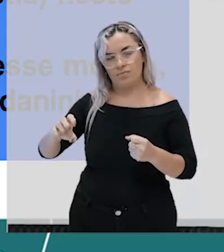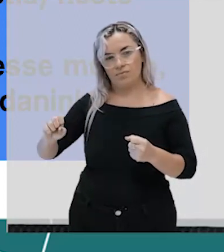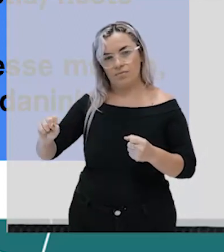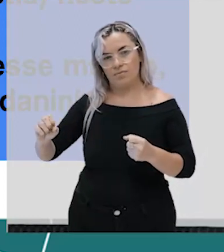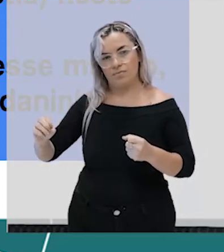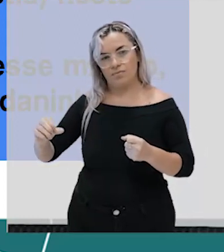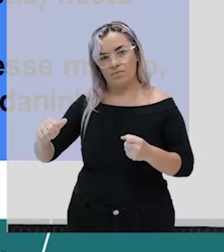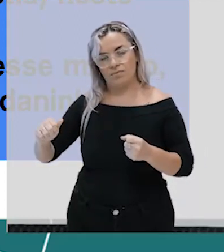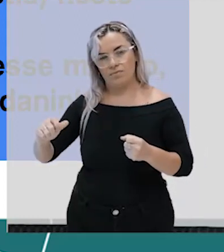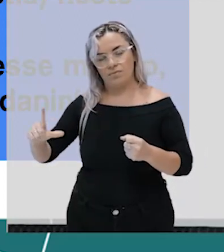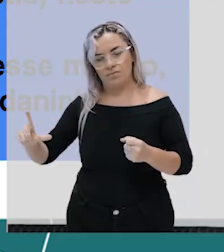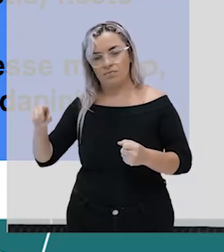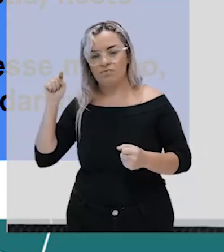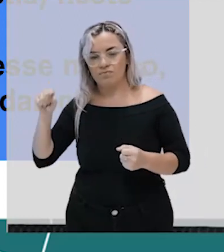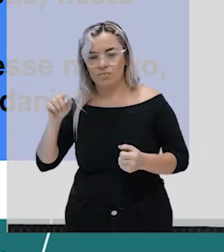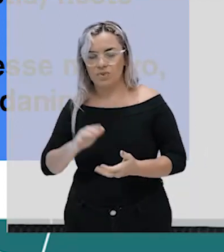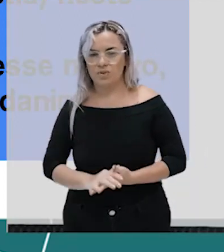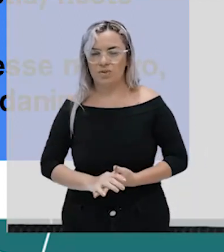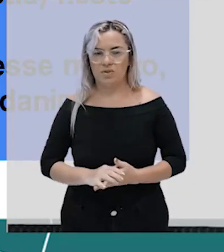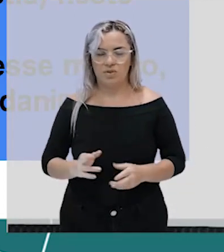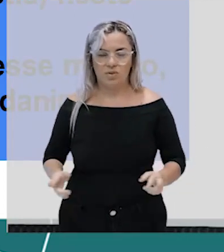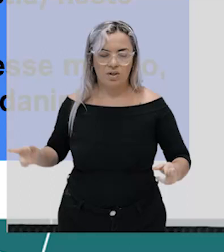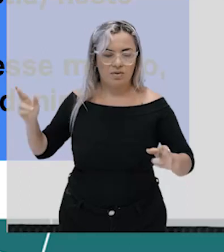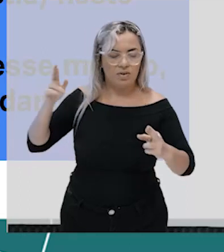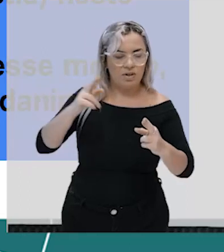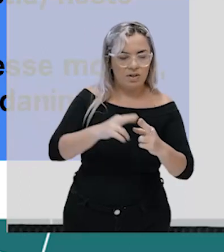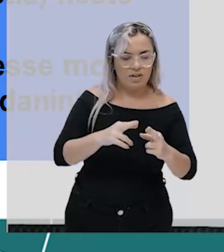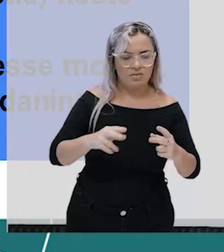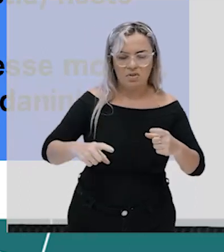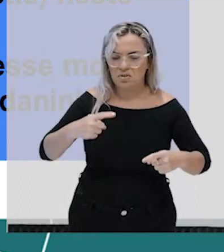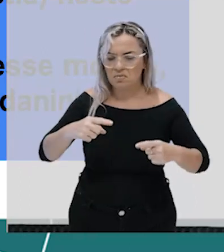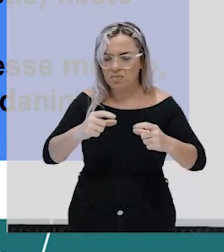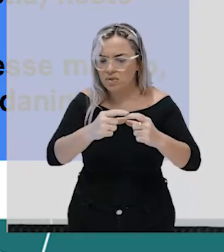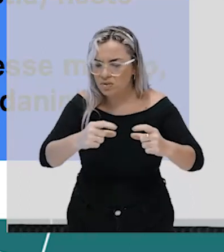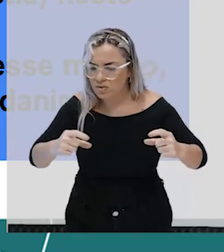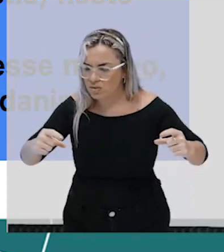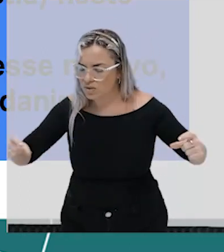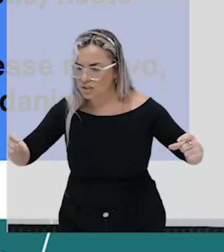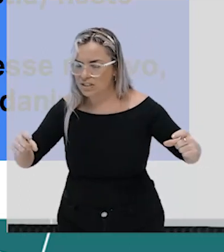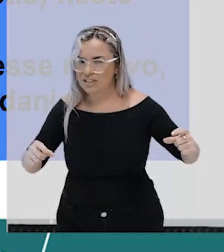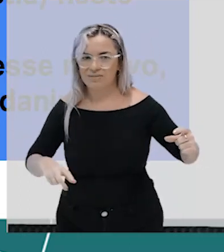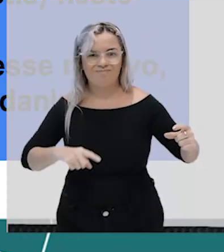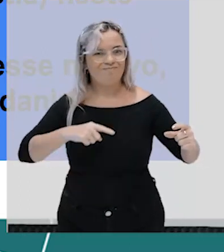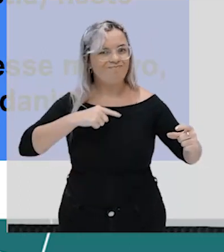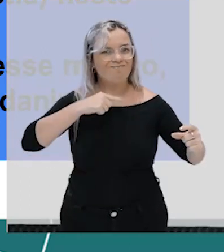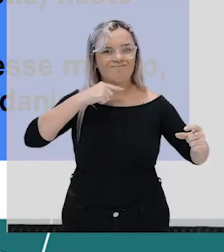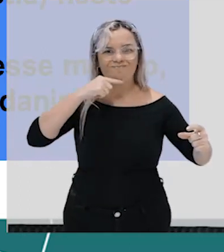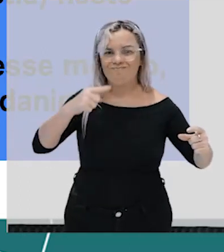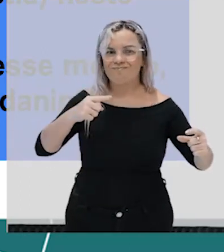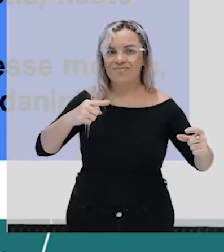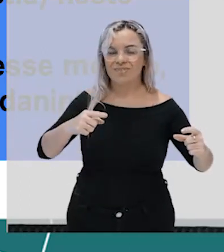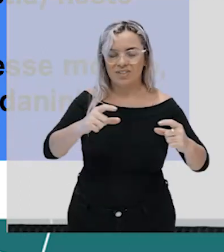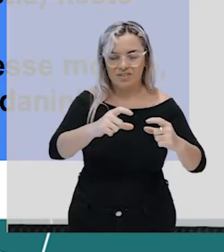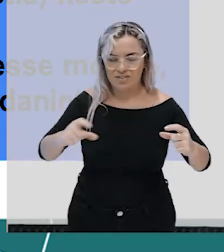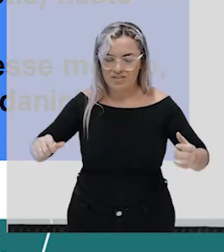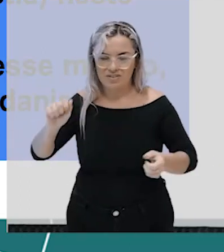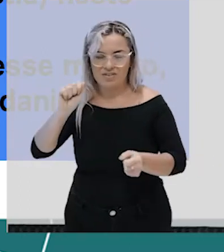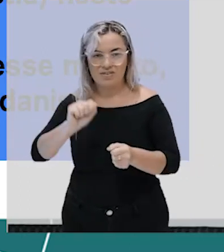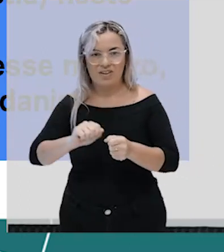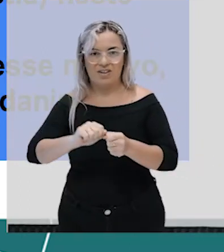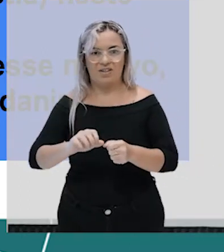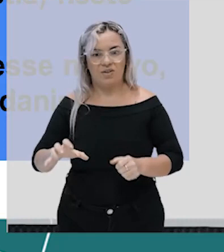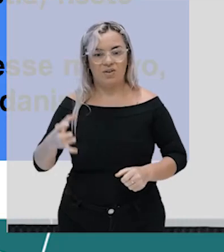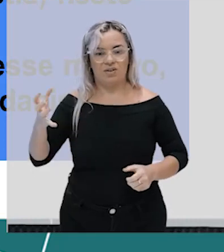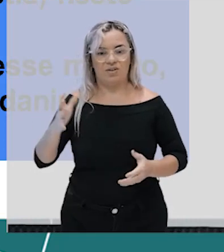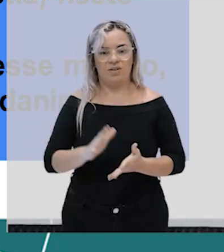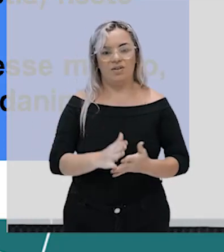refere a nenhuma pessoa do discurso. Ou seja, ninguém realiza a ação. Por isso que ele é impessoal, tá bom? Então,